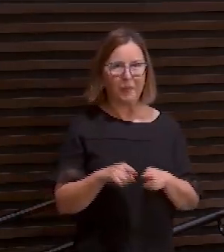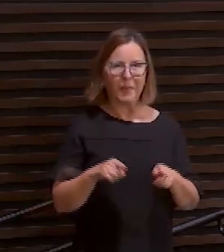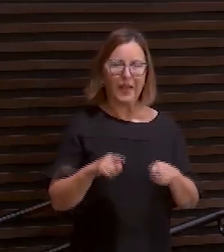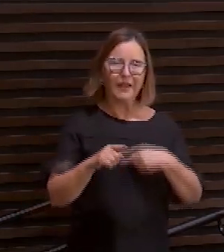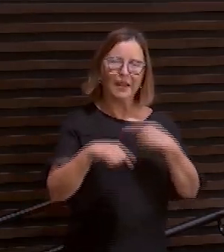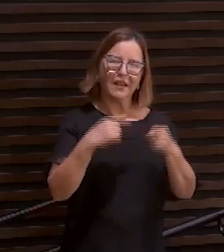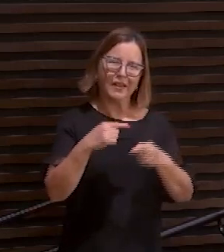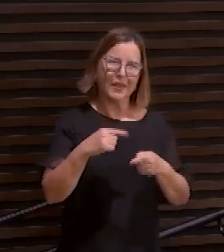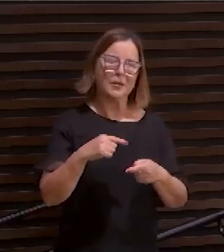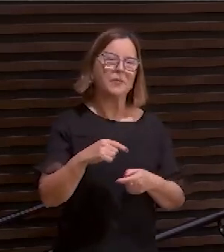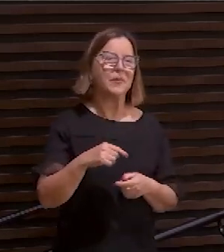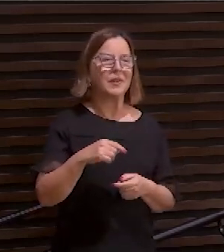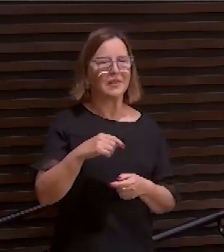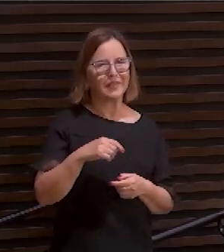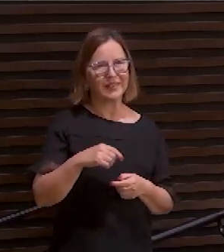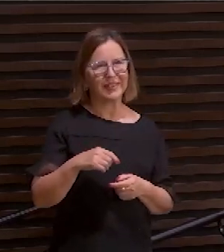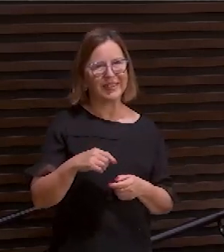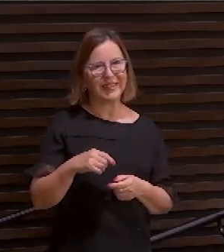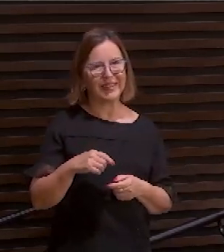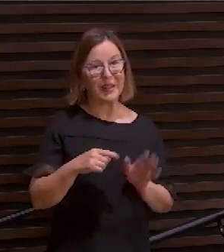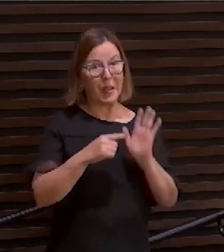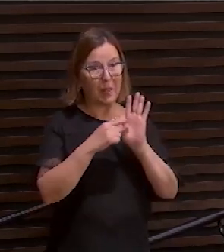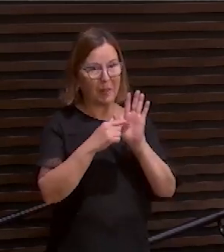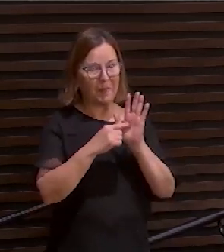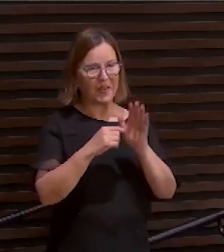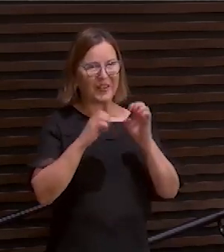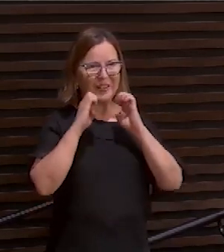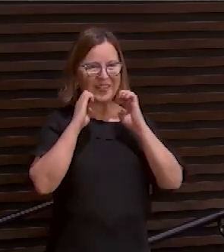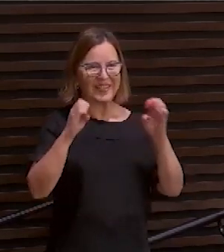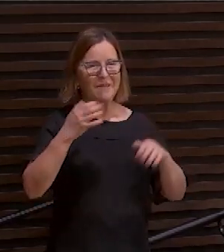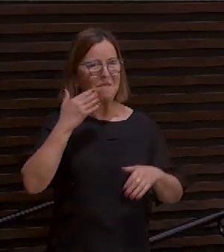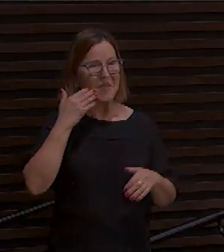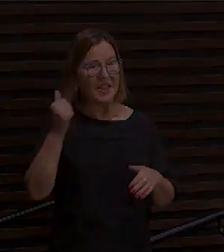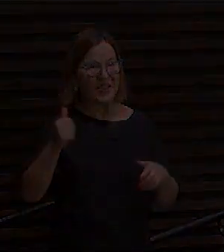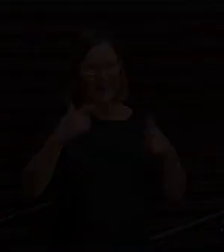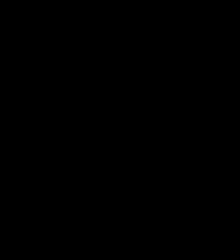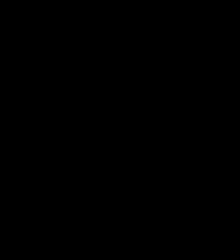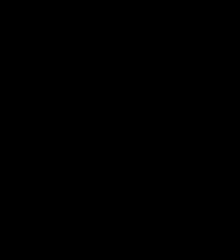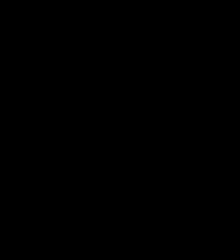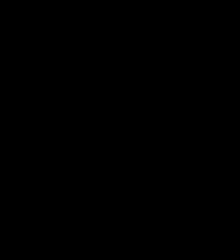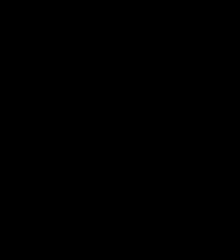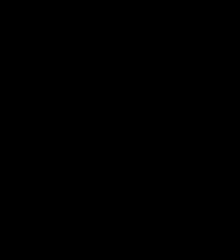tempo, mostrando que o Evangelho é o melhor lugar da vida.